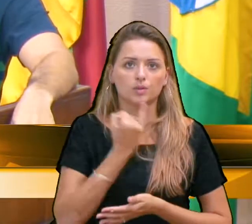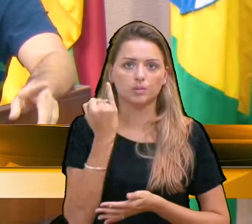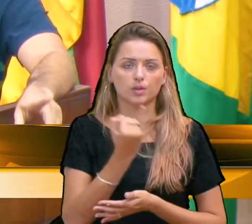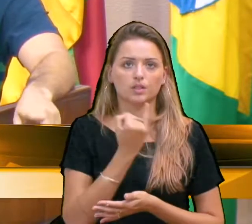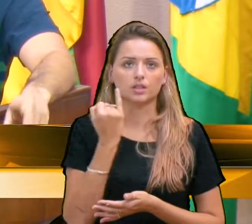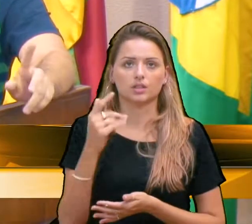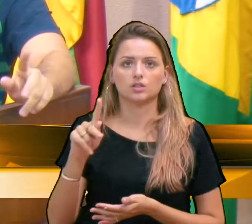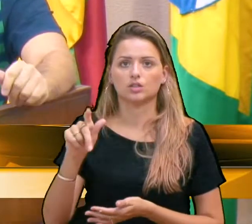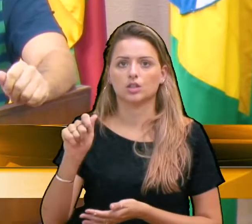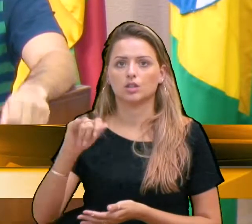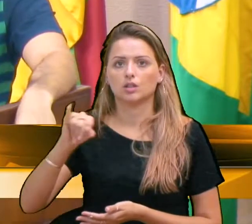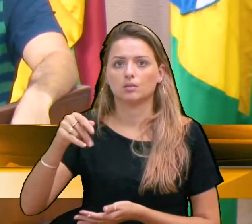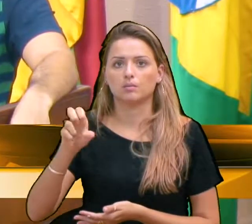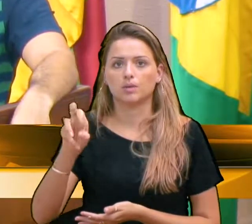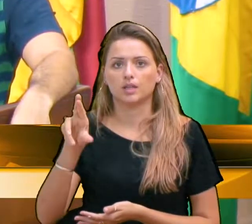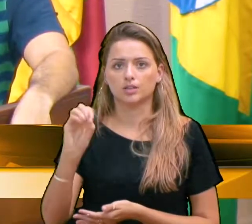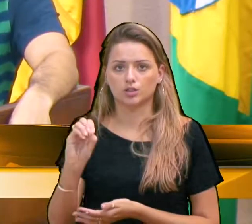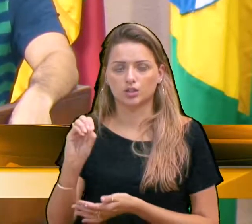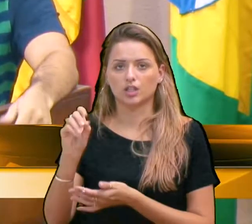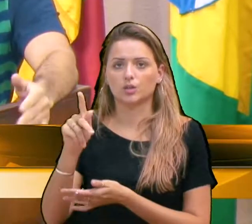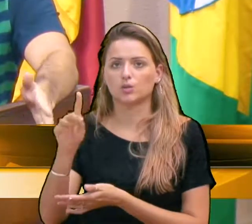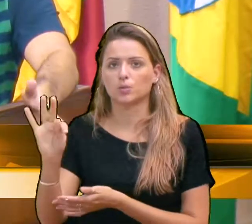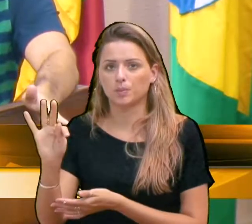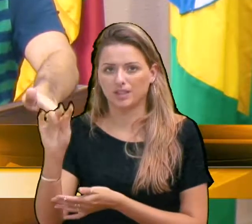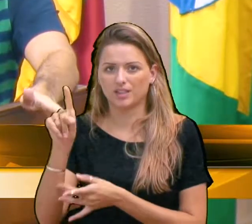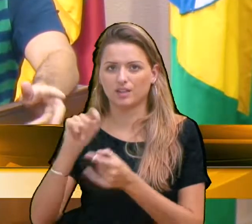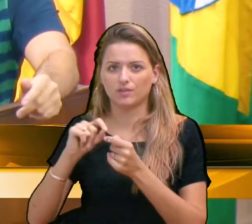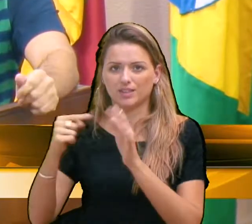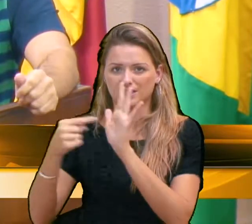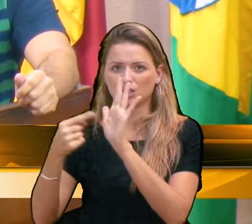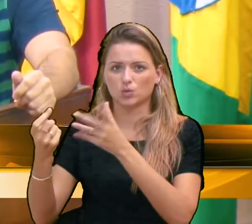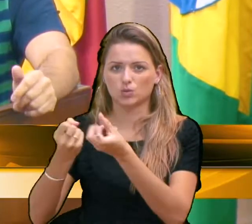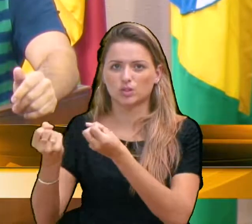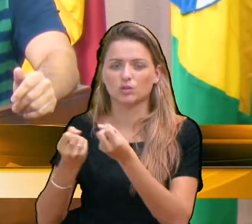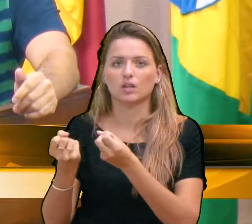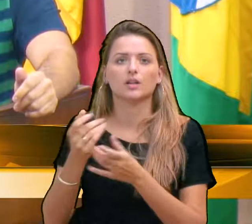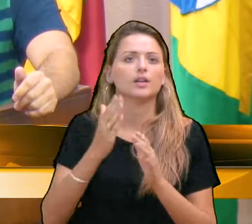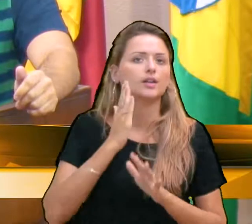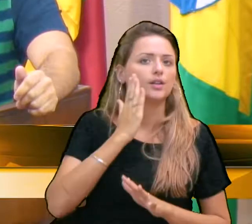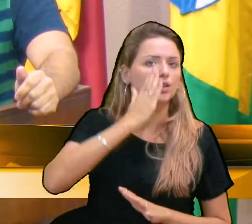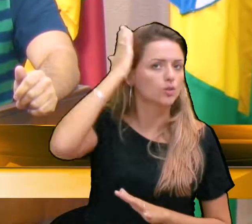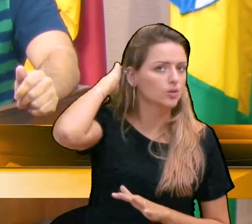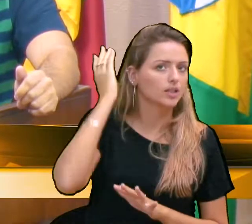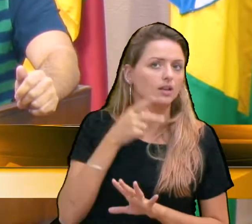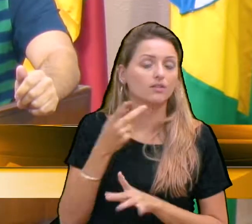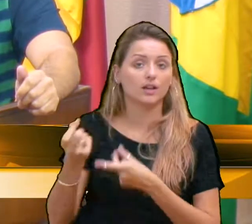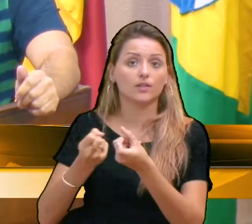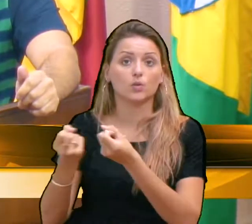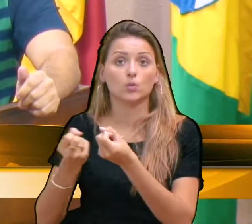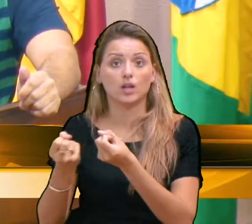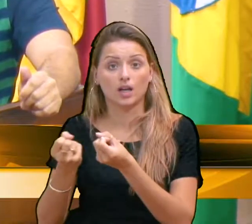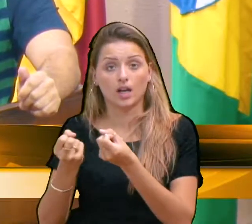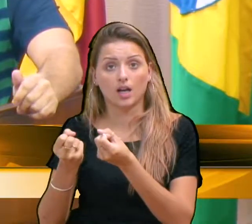bancada do PT fez aquela denúncia e deu improcedente, que o vereador na época, Daniel Guerra, falava da tal da Pajero.